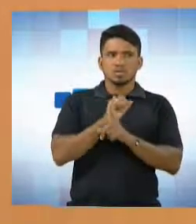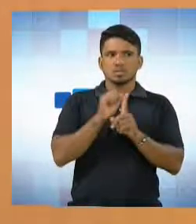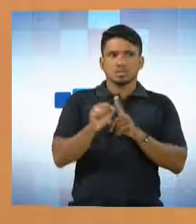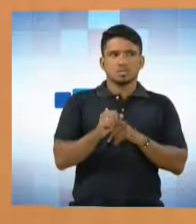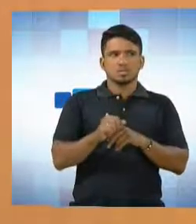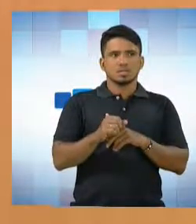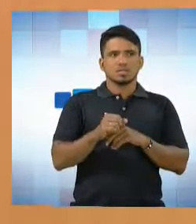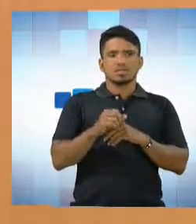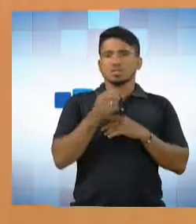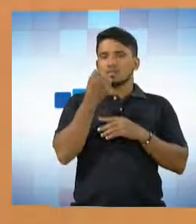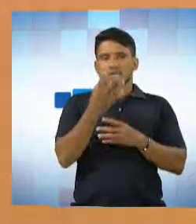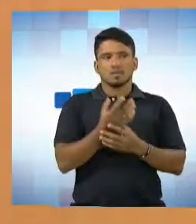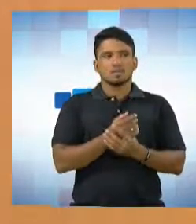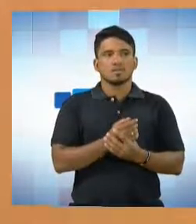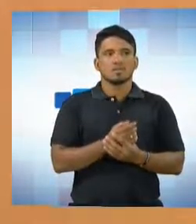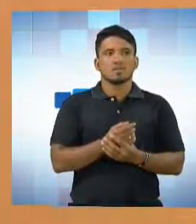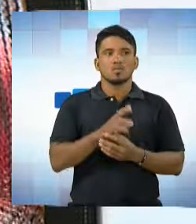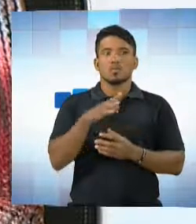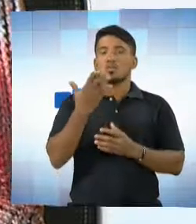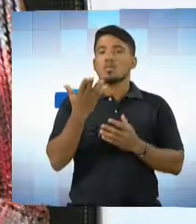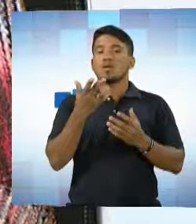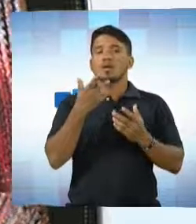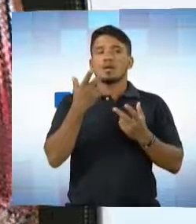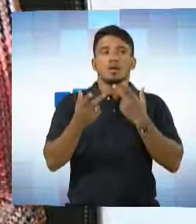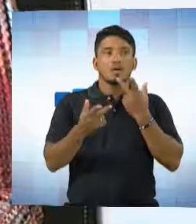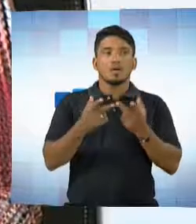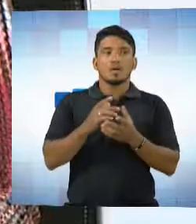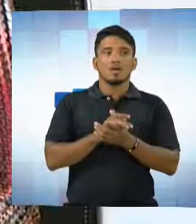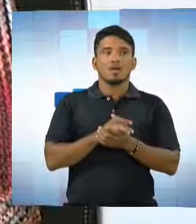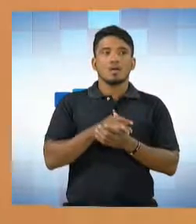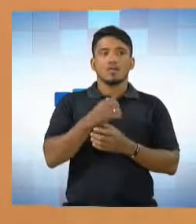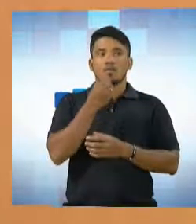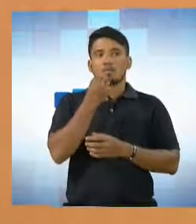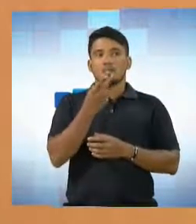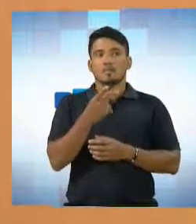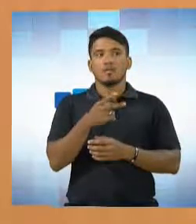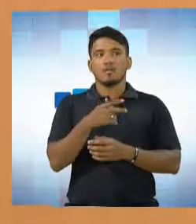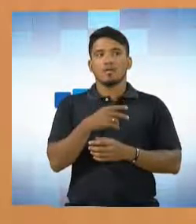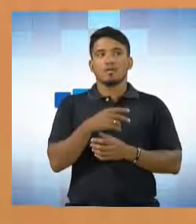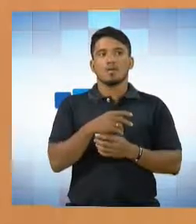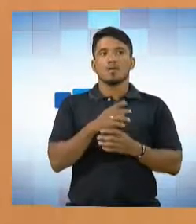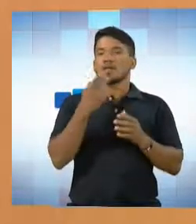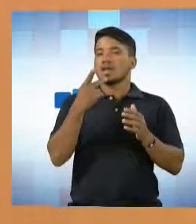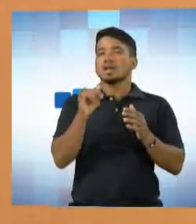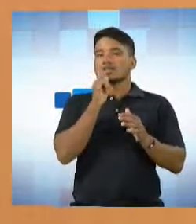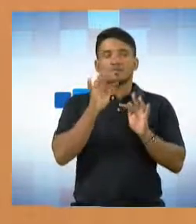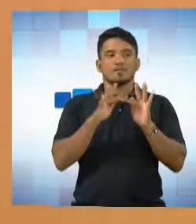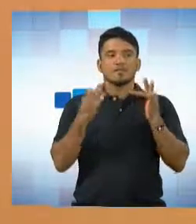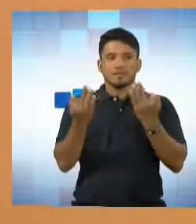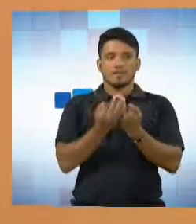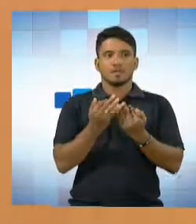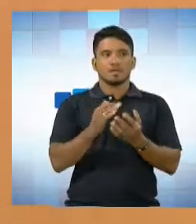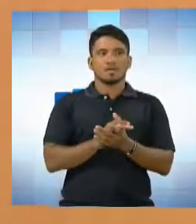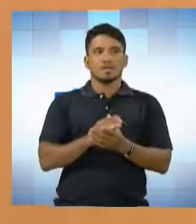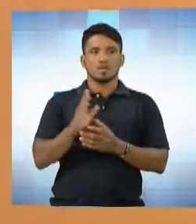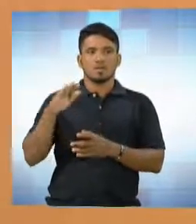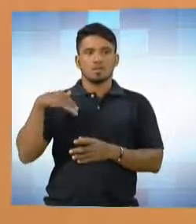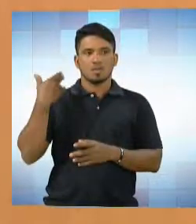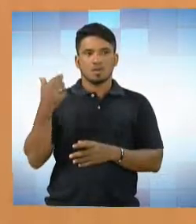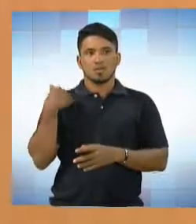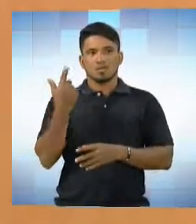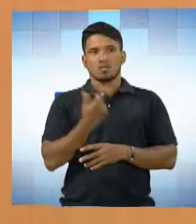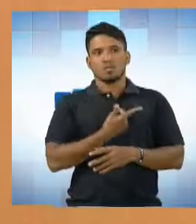está estruturada? Em que sentido você pergunta assim? Bom, eu posso falar família. Quando nós entramos